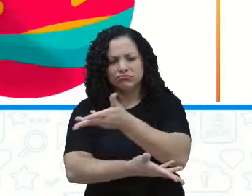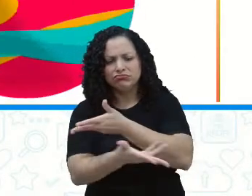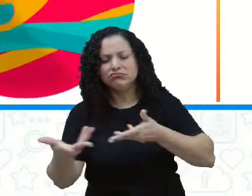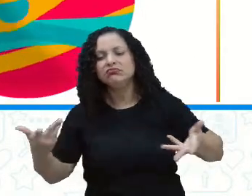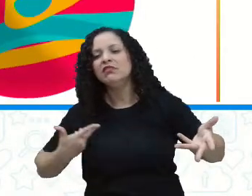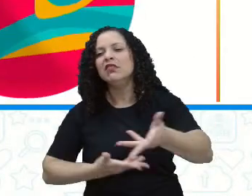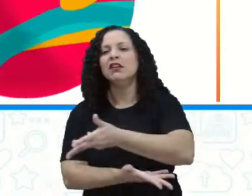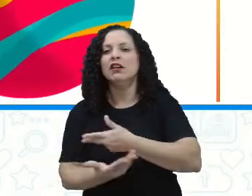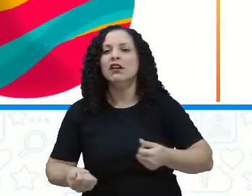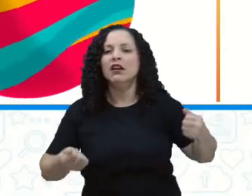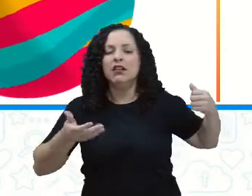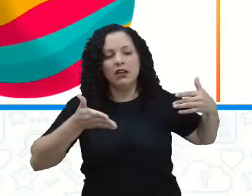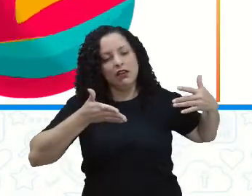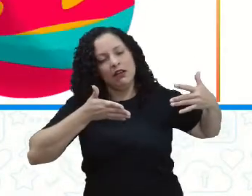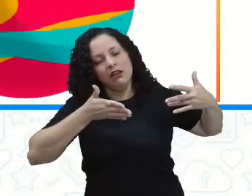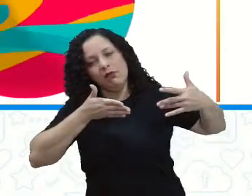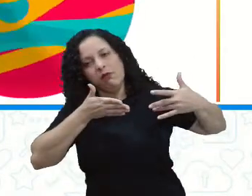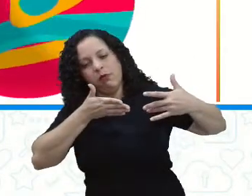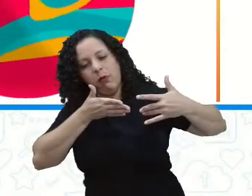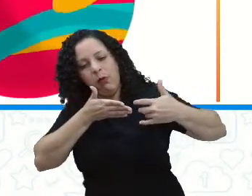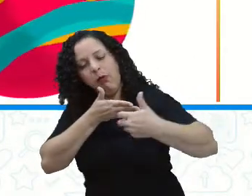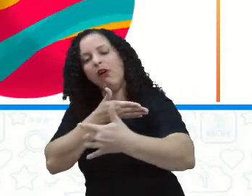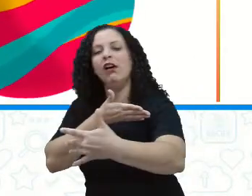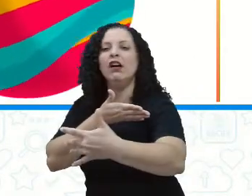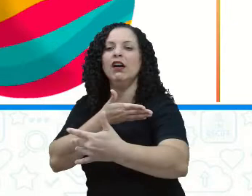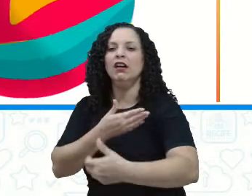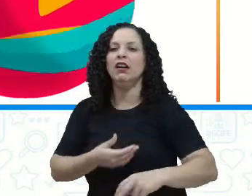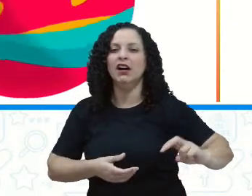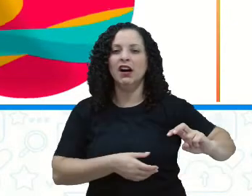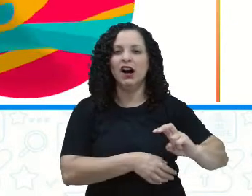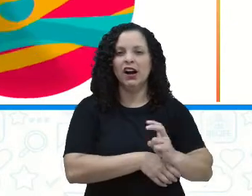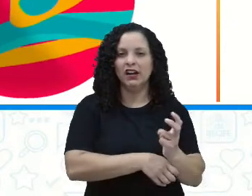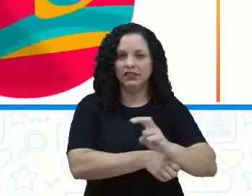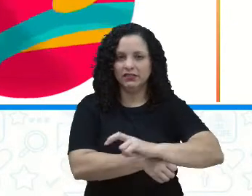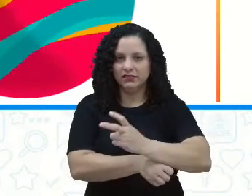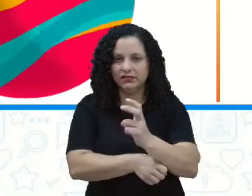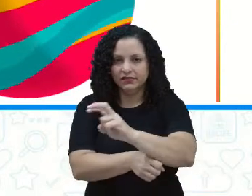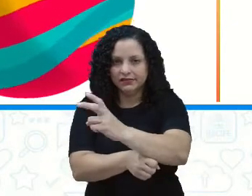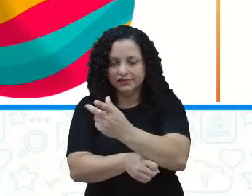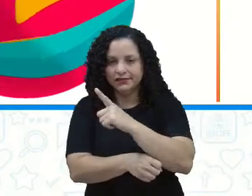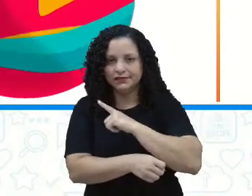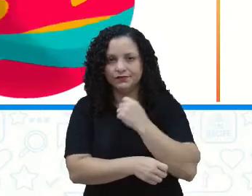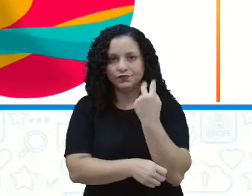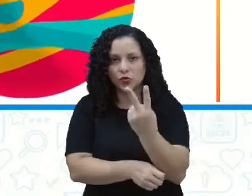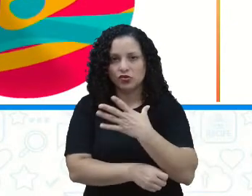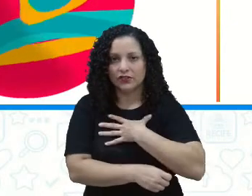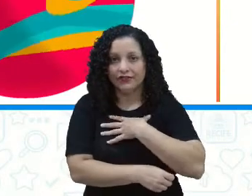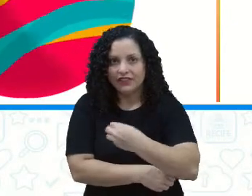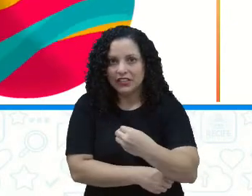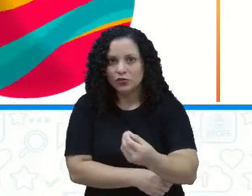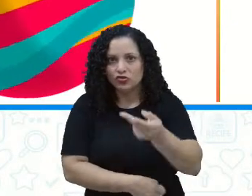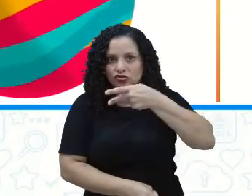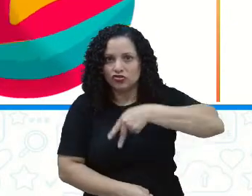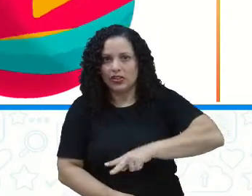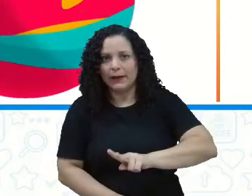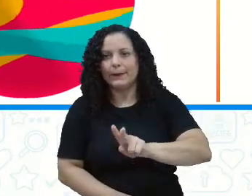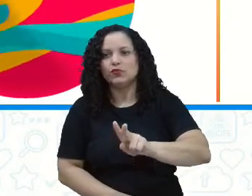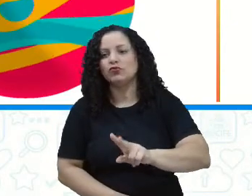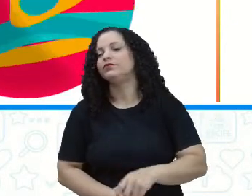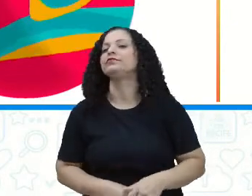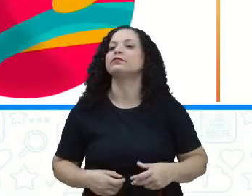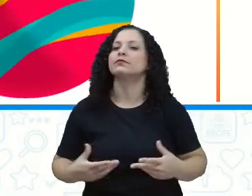Muito tempo depois, a grande serpente teve 2 filhos gêmeos. O planeta das